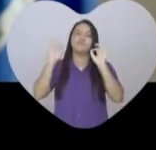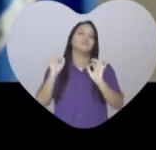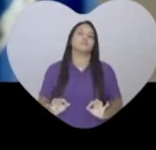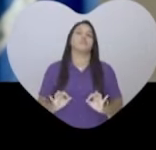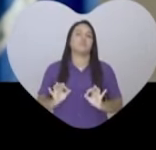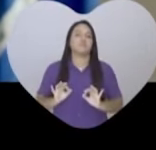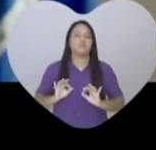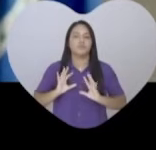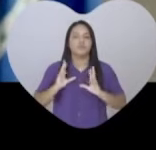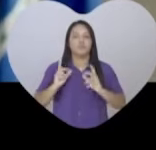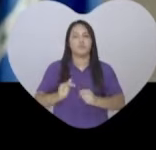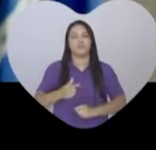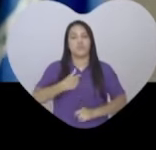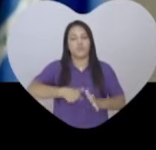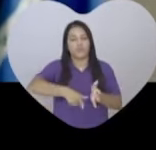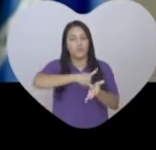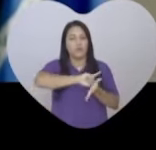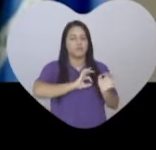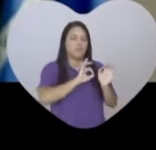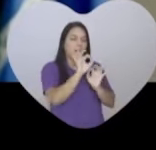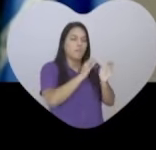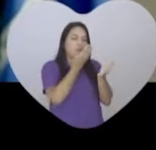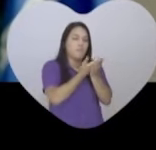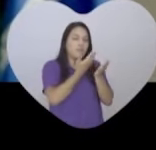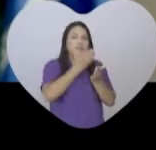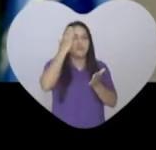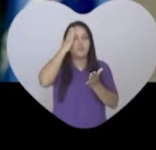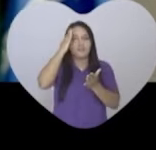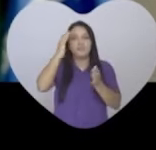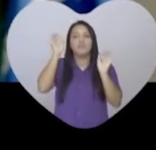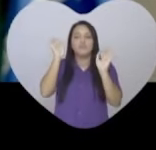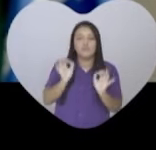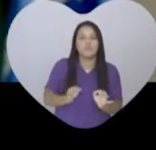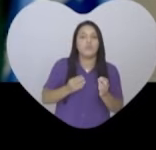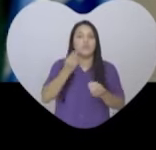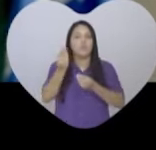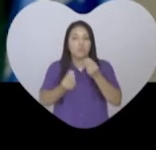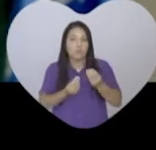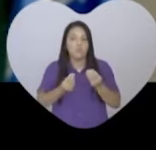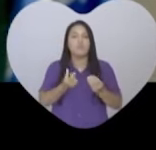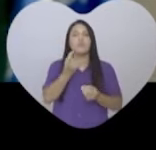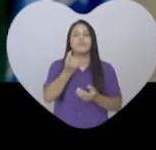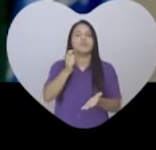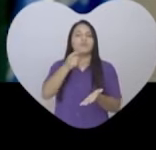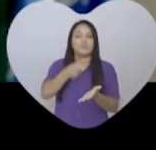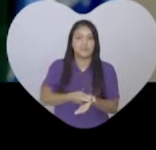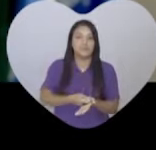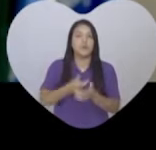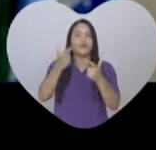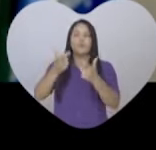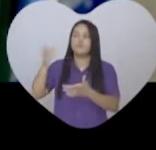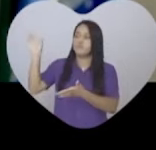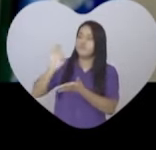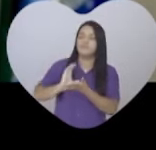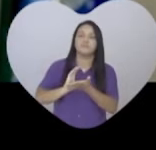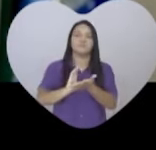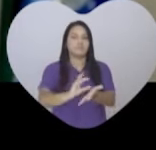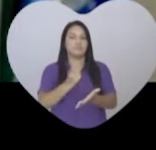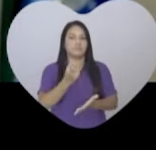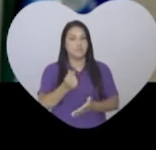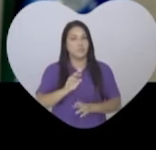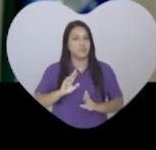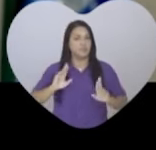Alagoas, pode ter certeza, tudo foi planejado e estudado. Sabemos exatamente como fazer, quanto vai custar